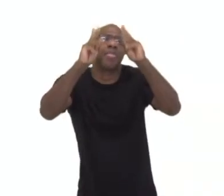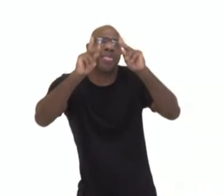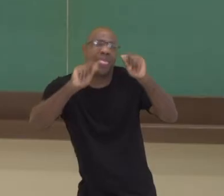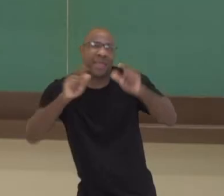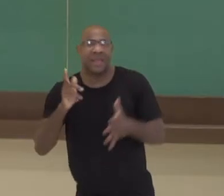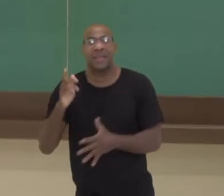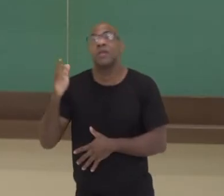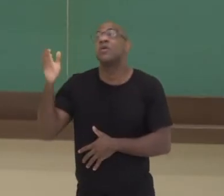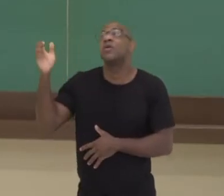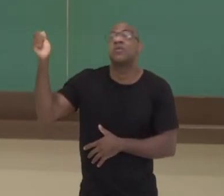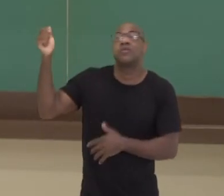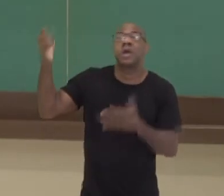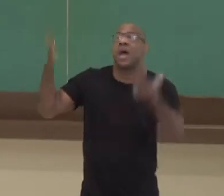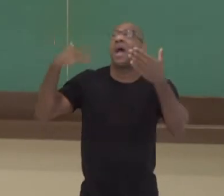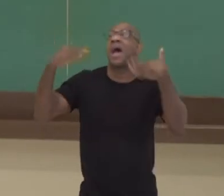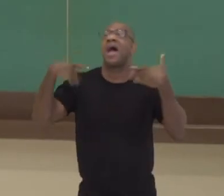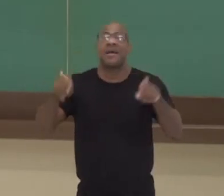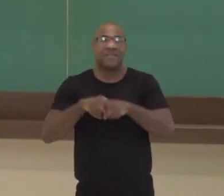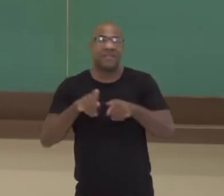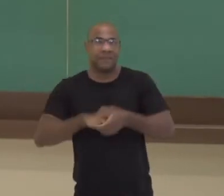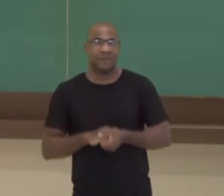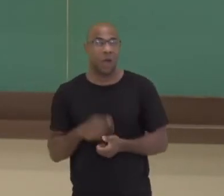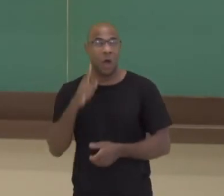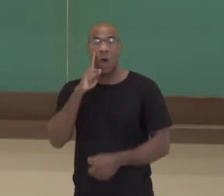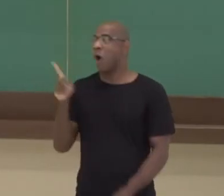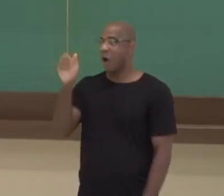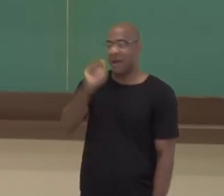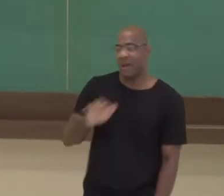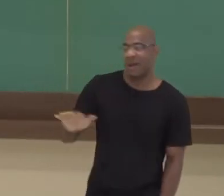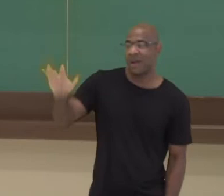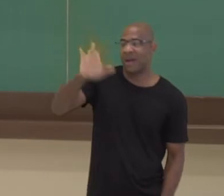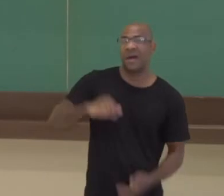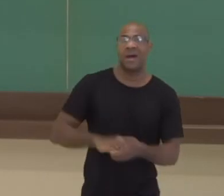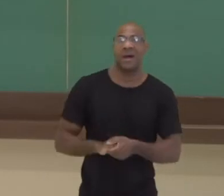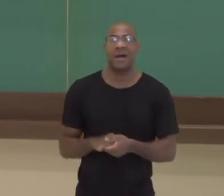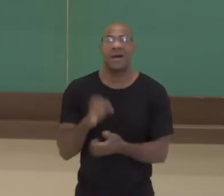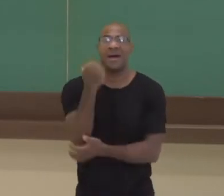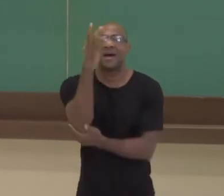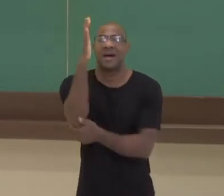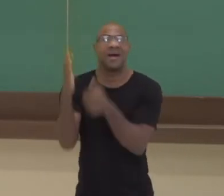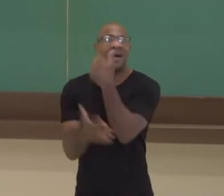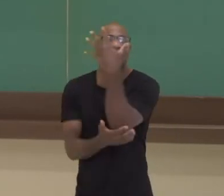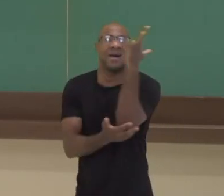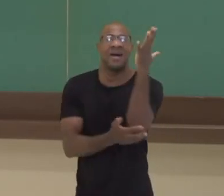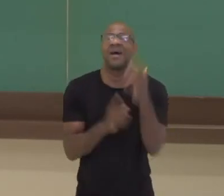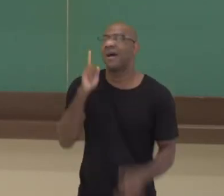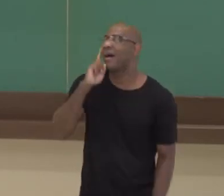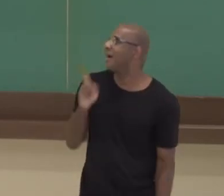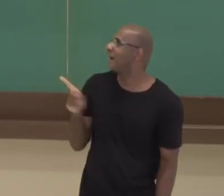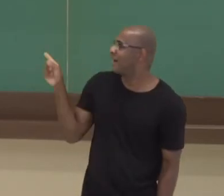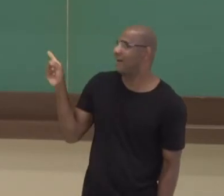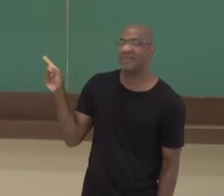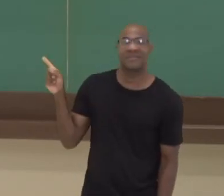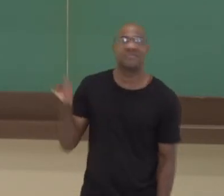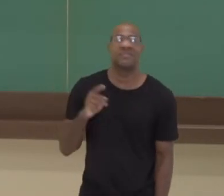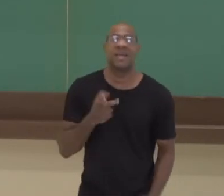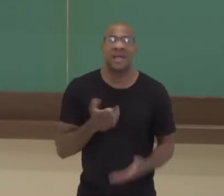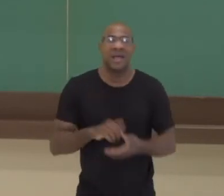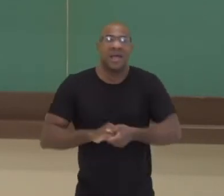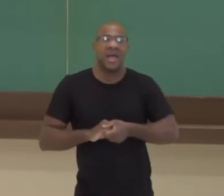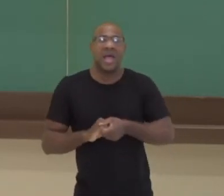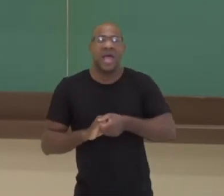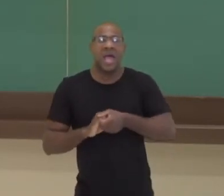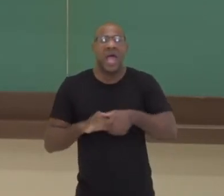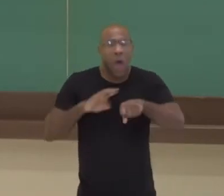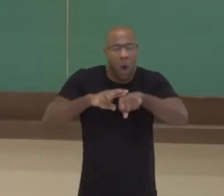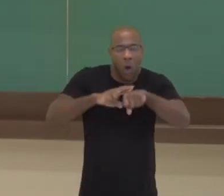não conhecia, te apresento na minha iconografia a flor do jacarandá. Assim você entende melhor, né,